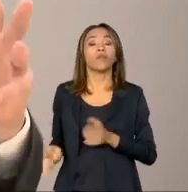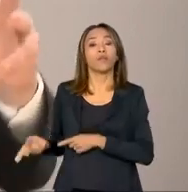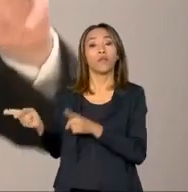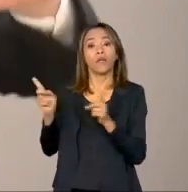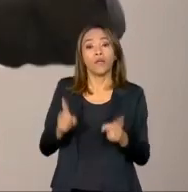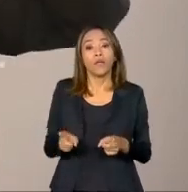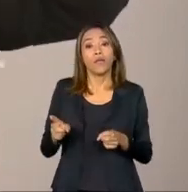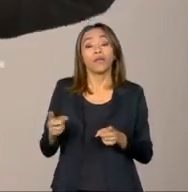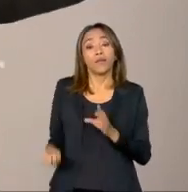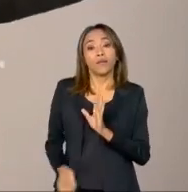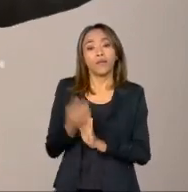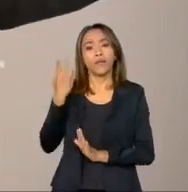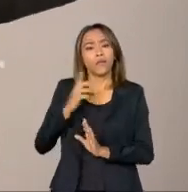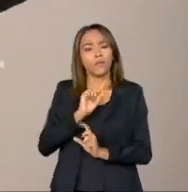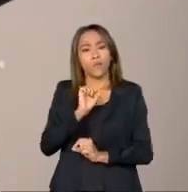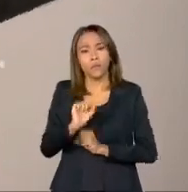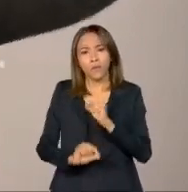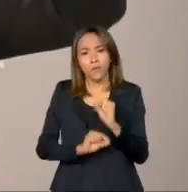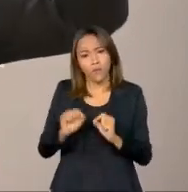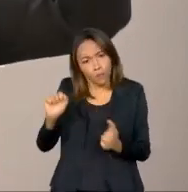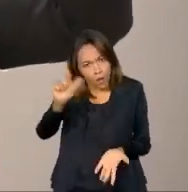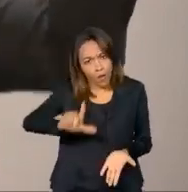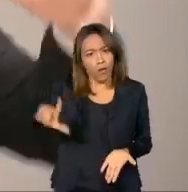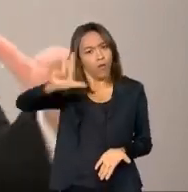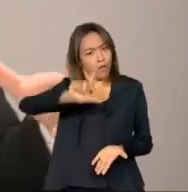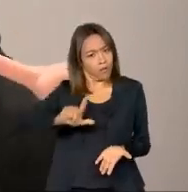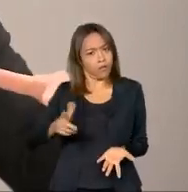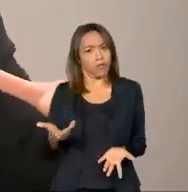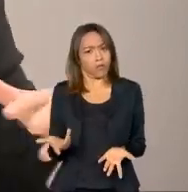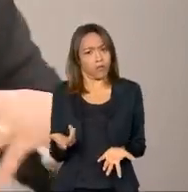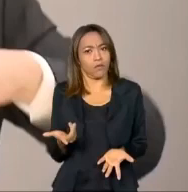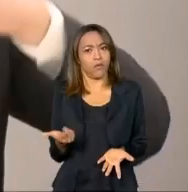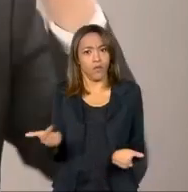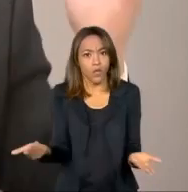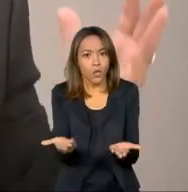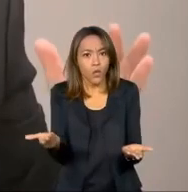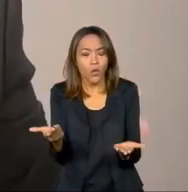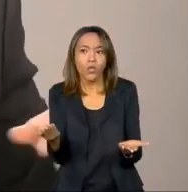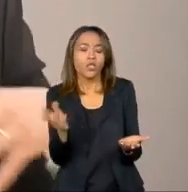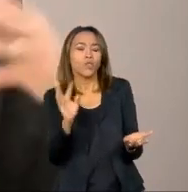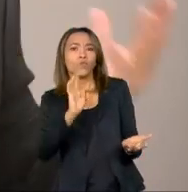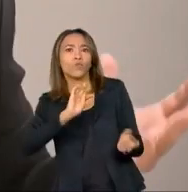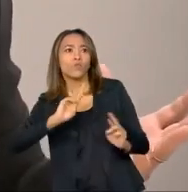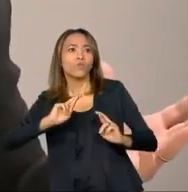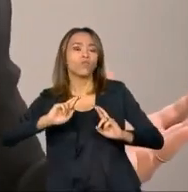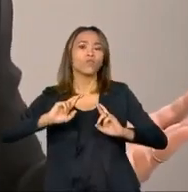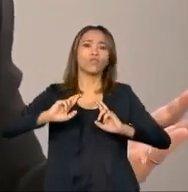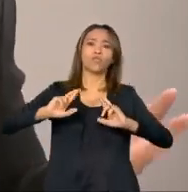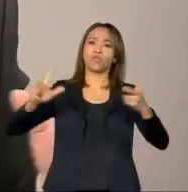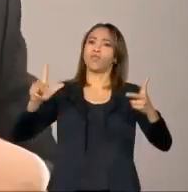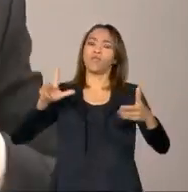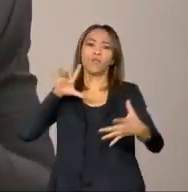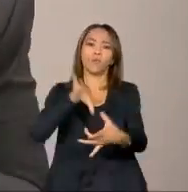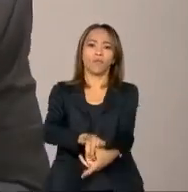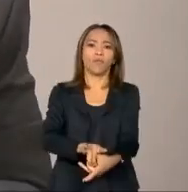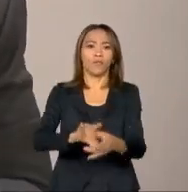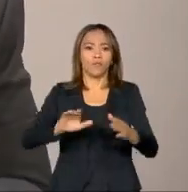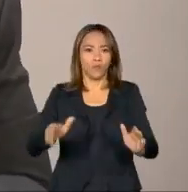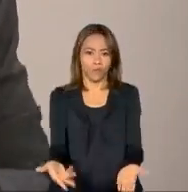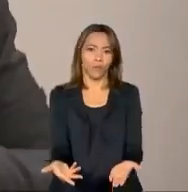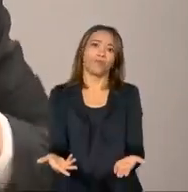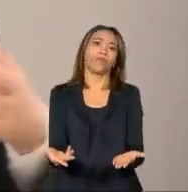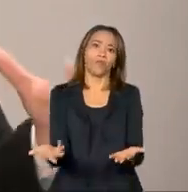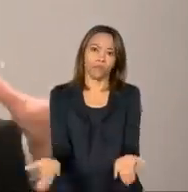nós criamos com uma lógica, e hoje ganhou uma outra lógica, muito maior do que eu pensei que ia